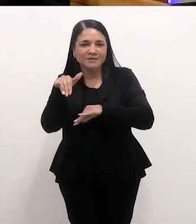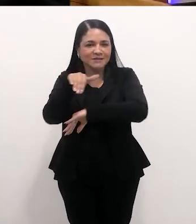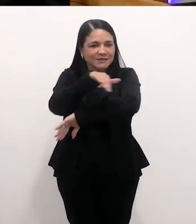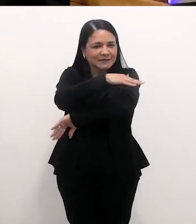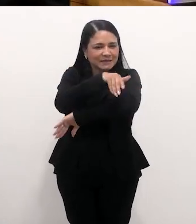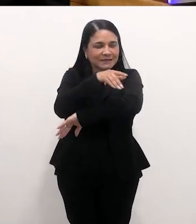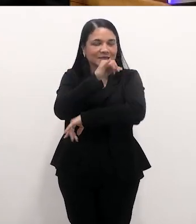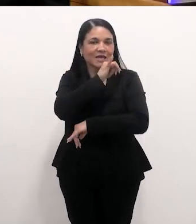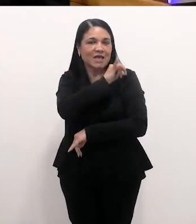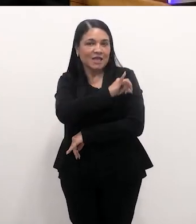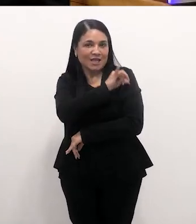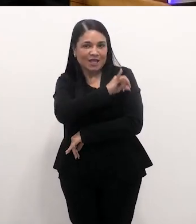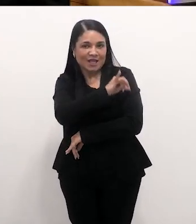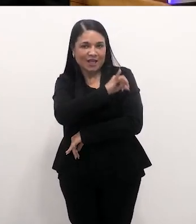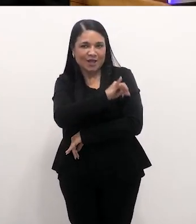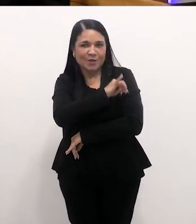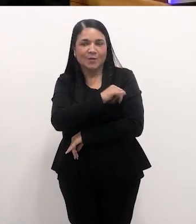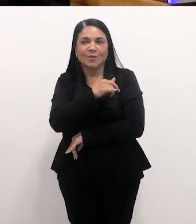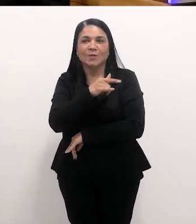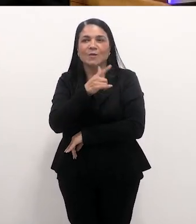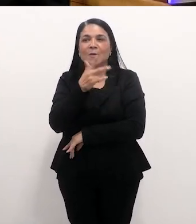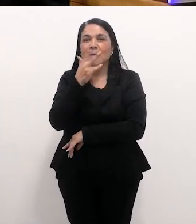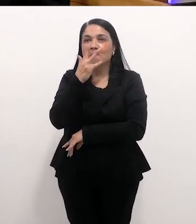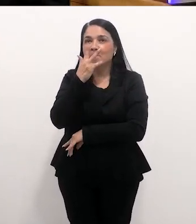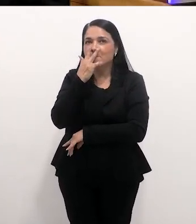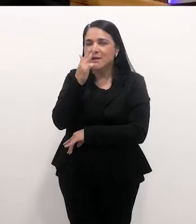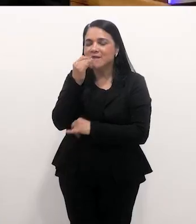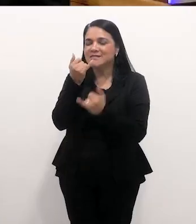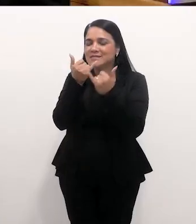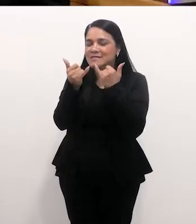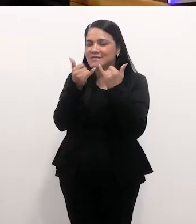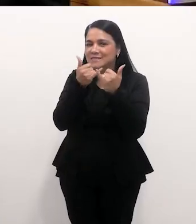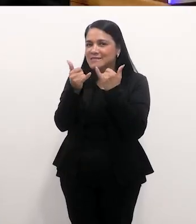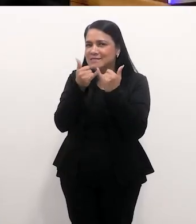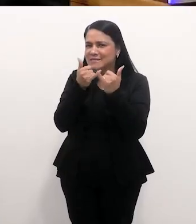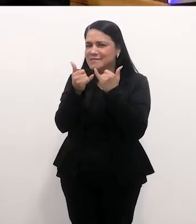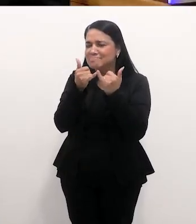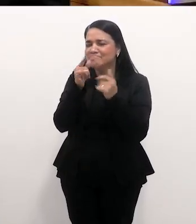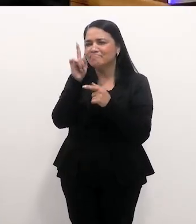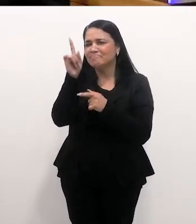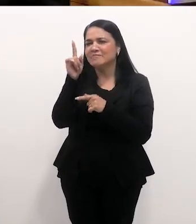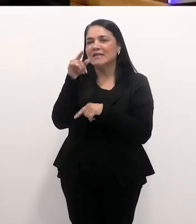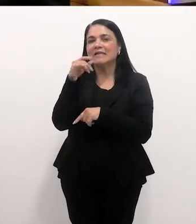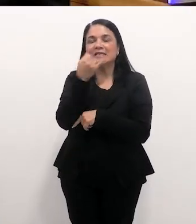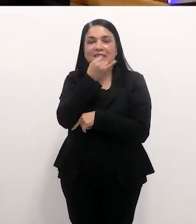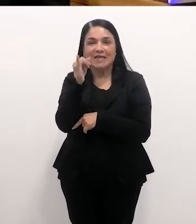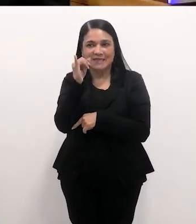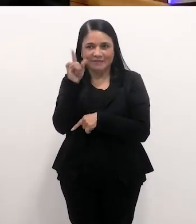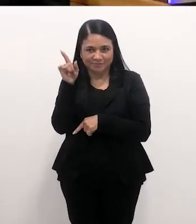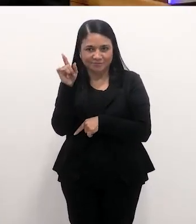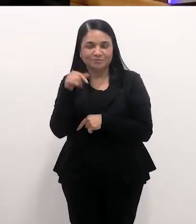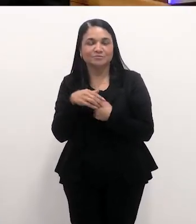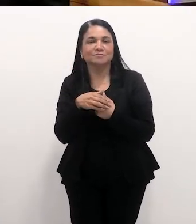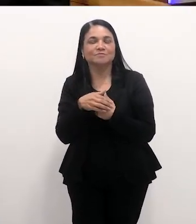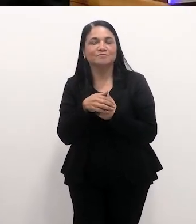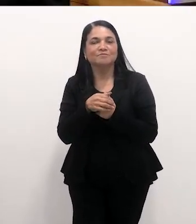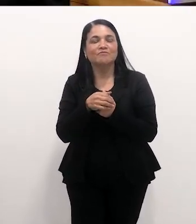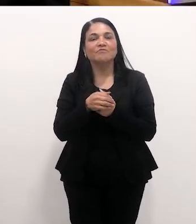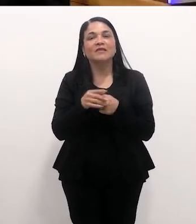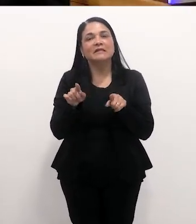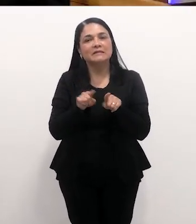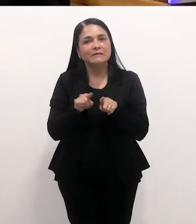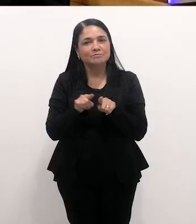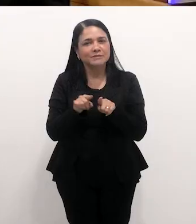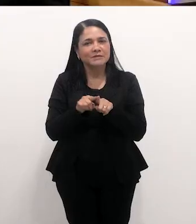algumas esquinas, cantos de Rio de Janeiro, a cidade brasileira parece ficar na Itália, não? Uhum. É muito parecido.